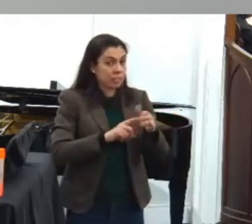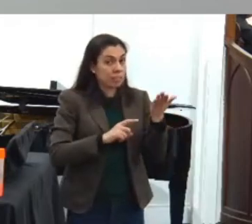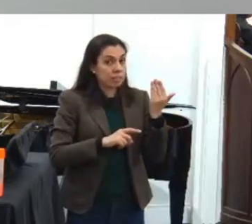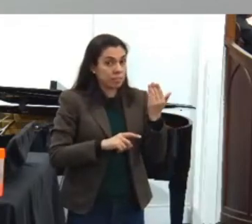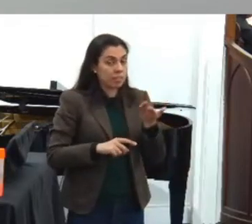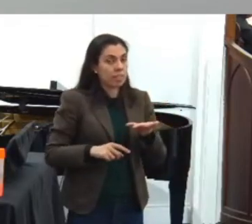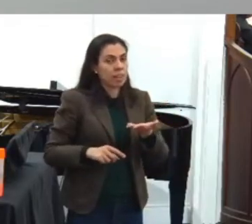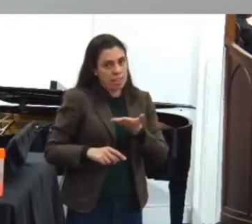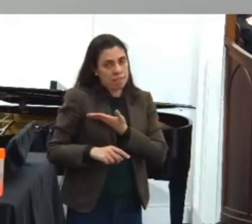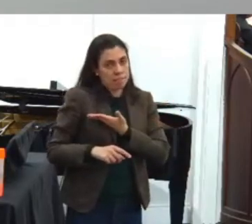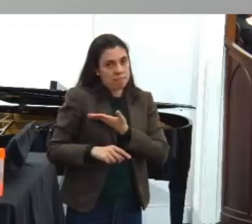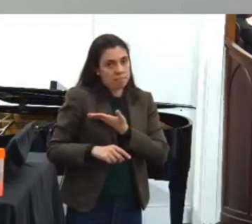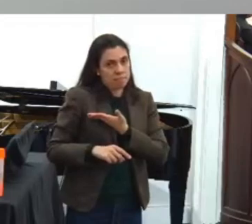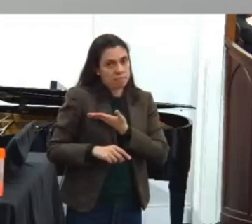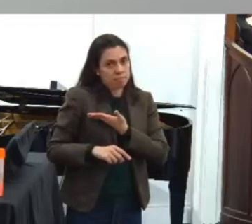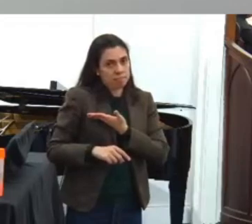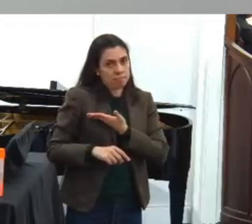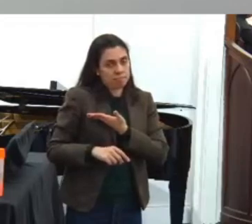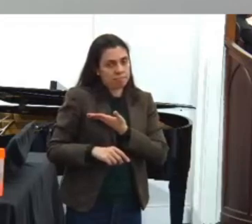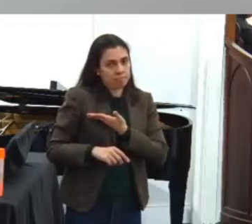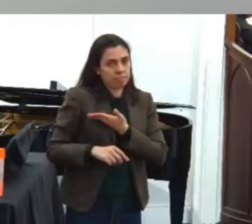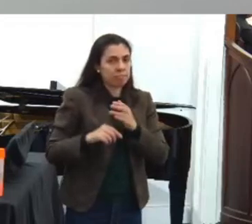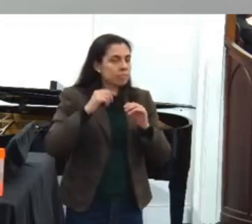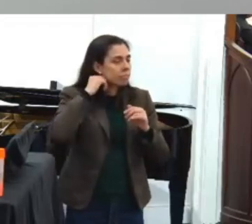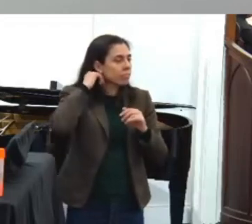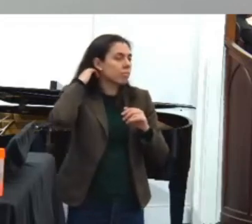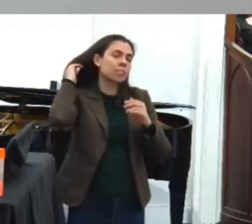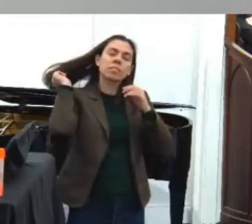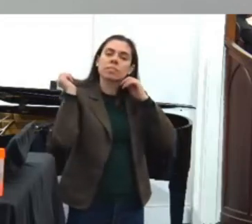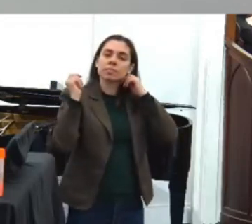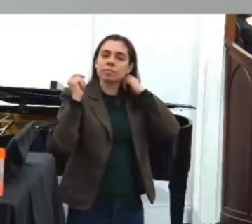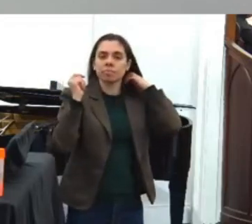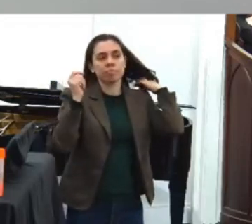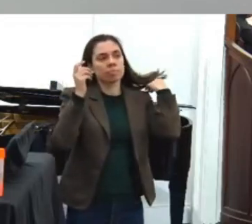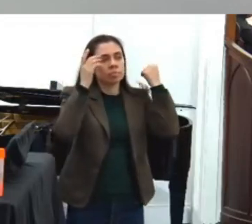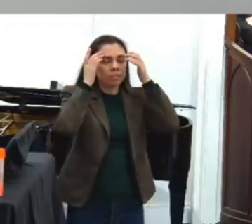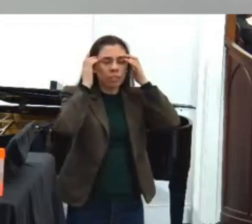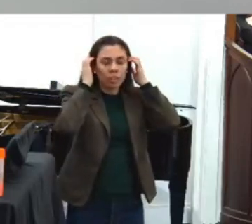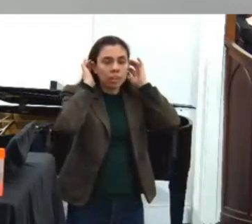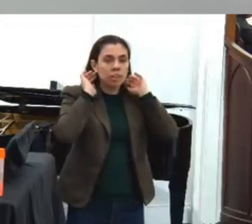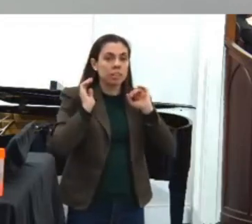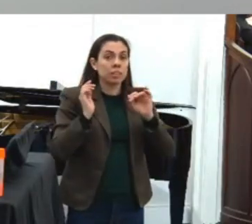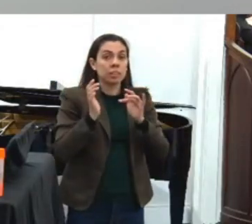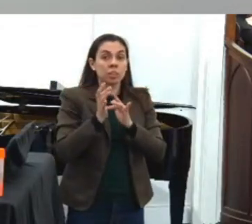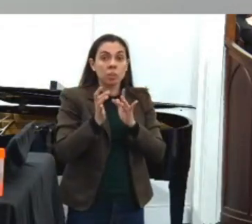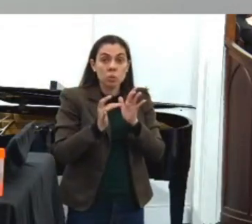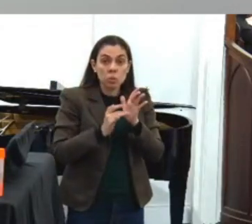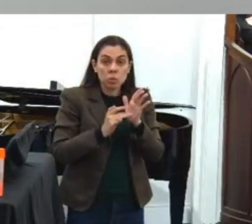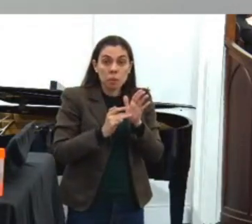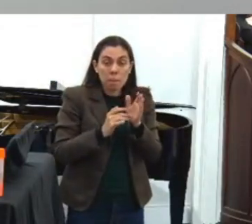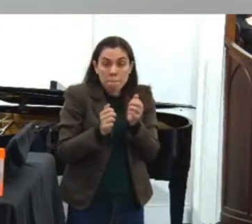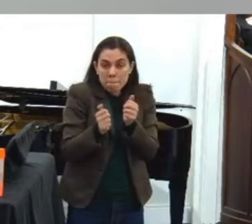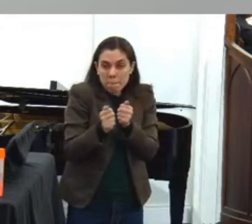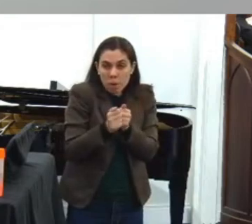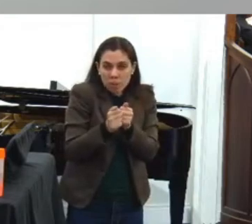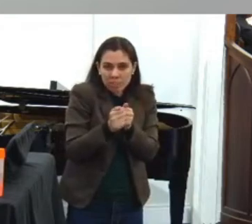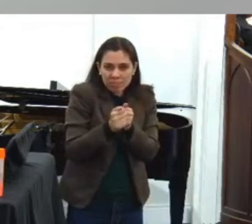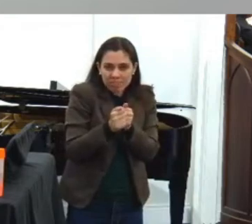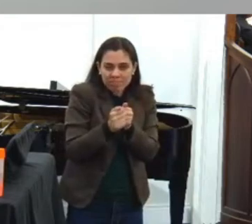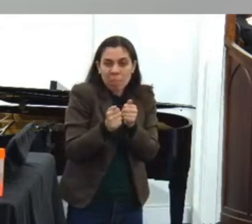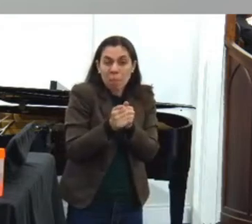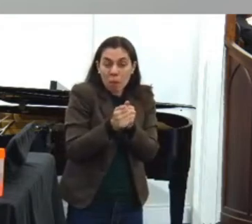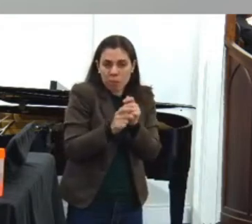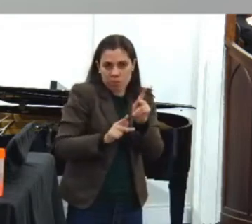expressa uma particularidade, uma pessoalidade de um pastor que cuida das suas ovelhas,